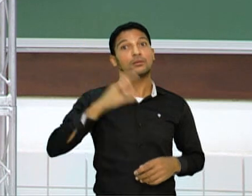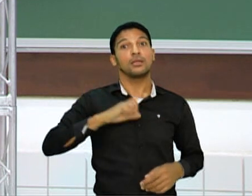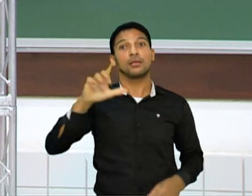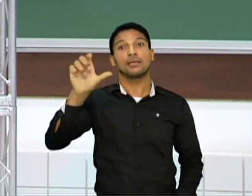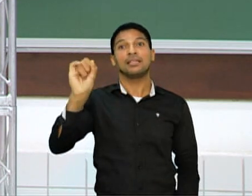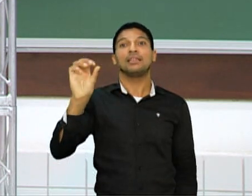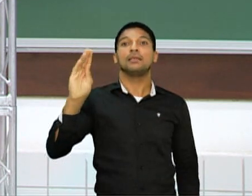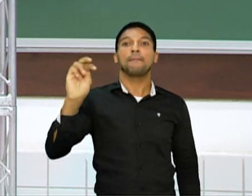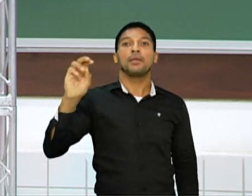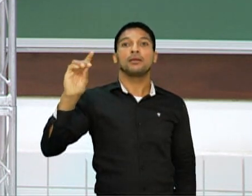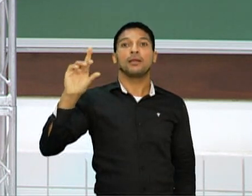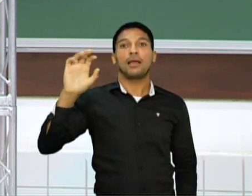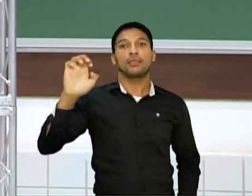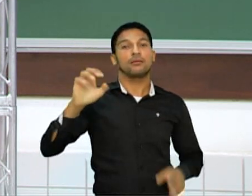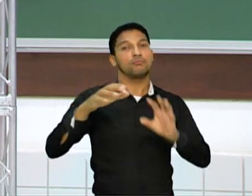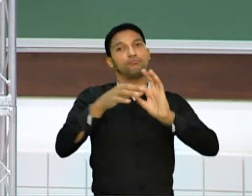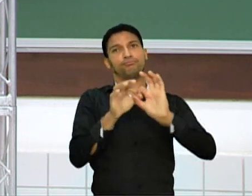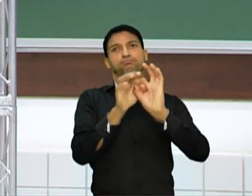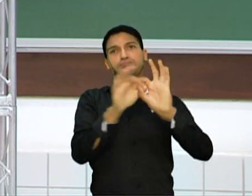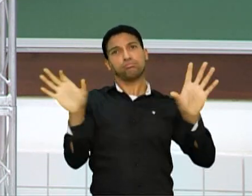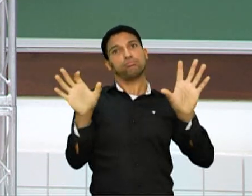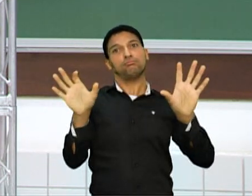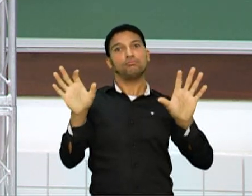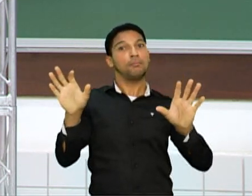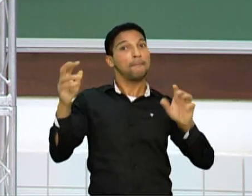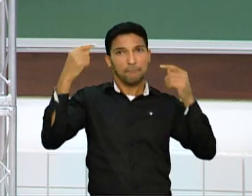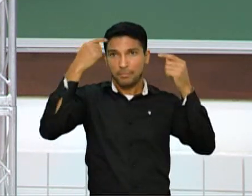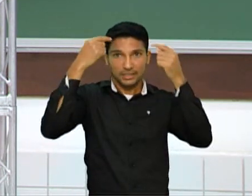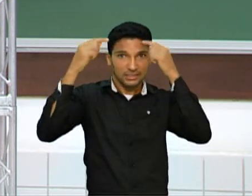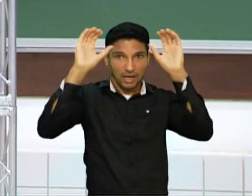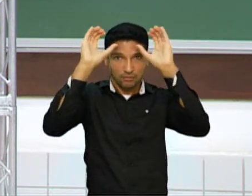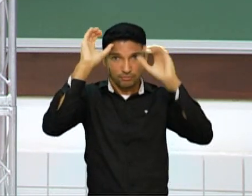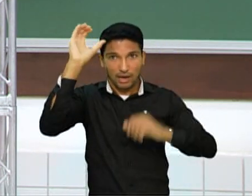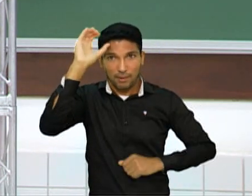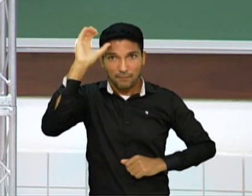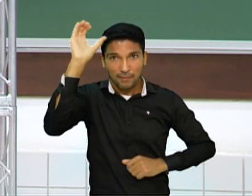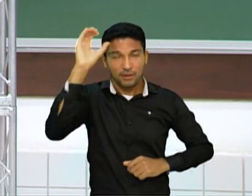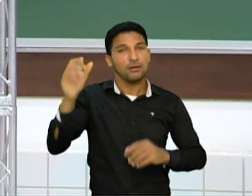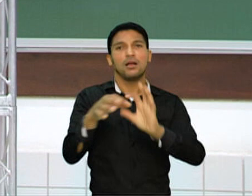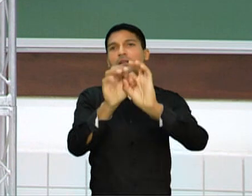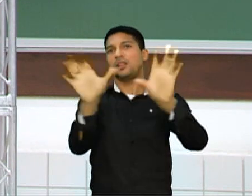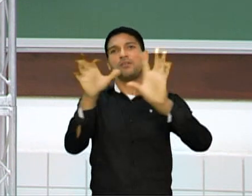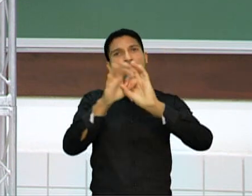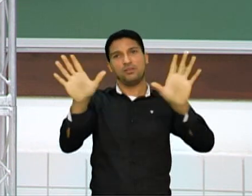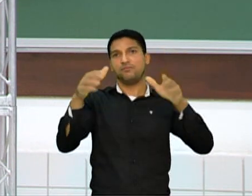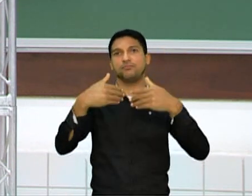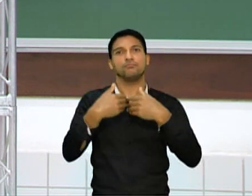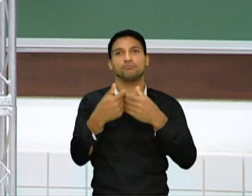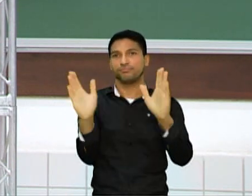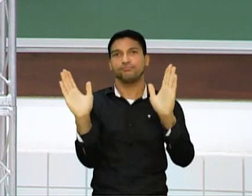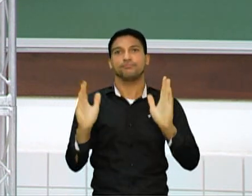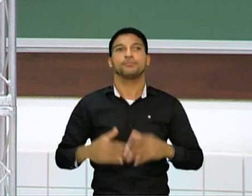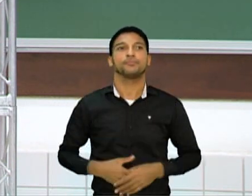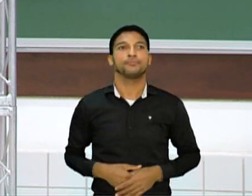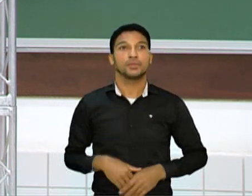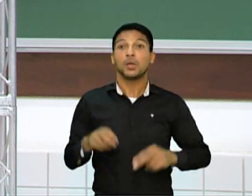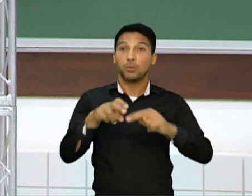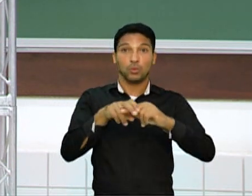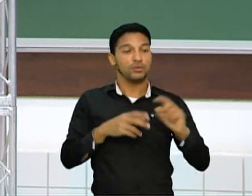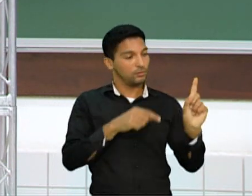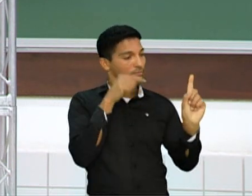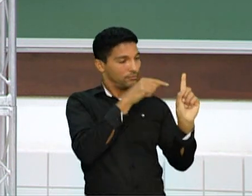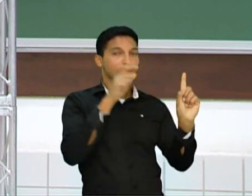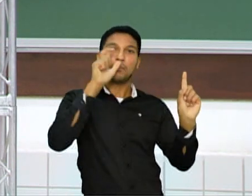o Descartes está inserido, é um período em que essa liberdade está sendo requisitada no ambiente social,